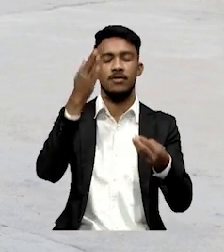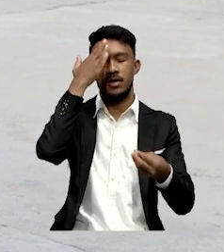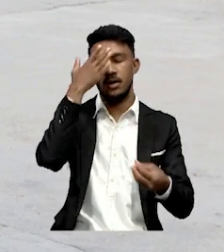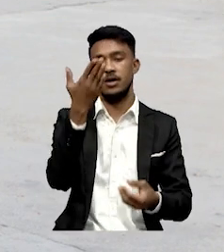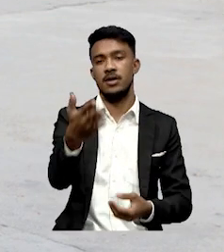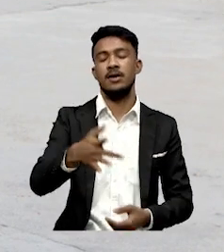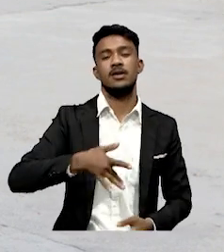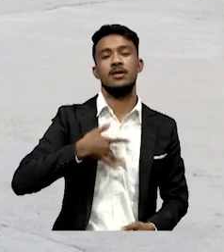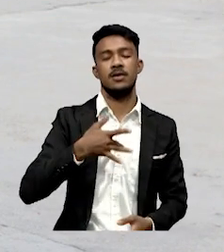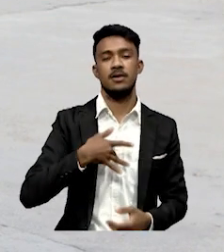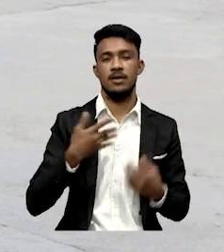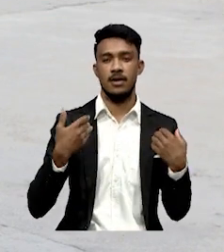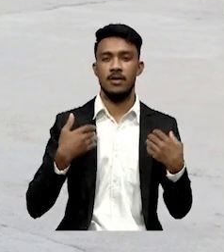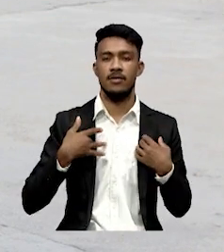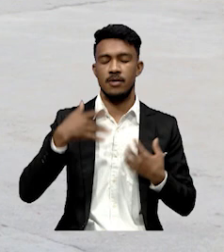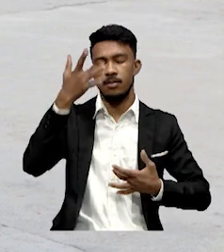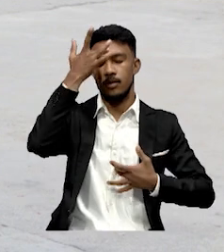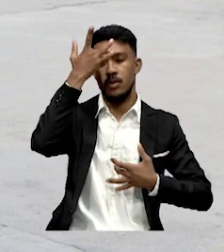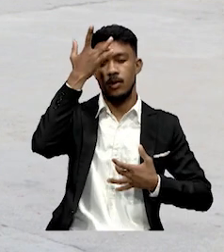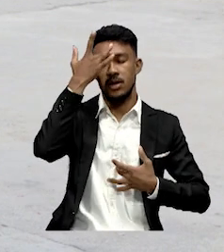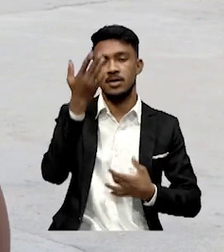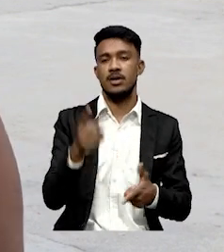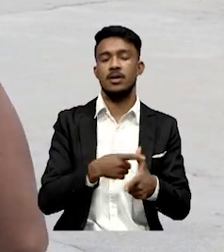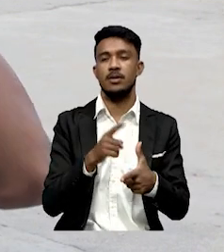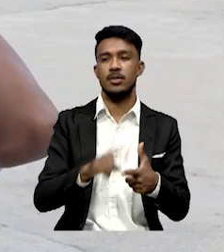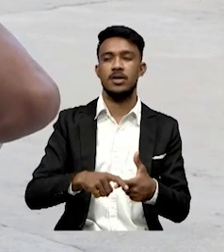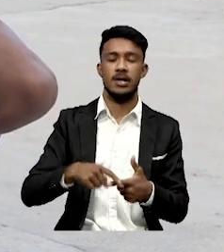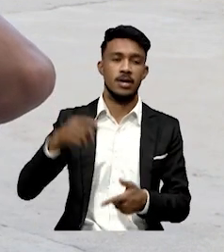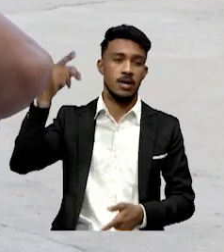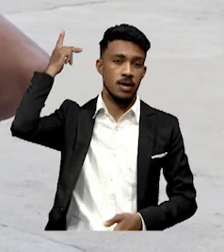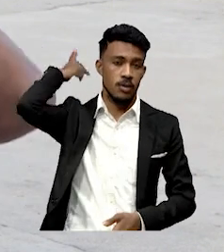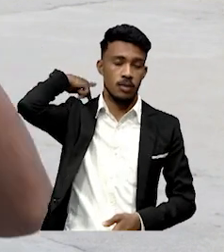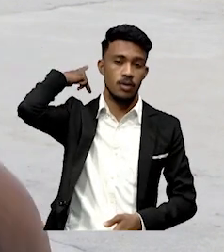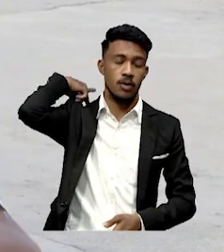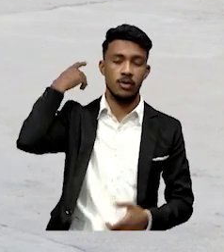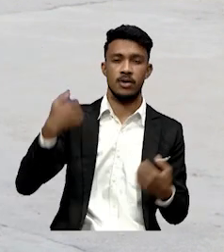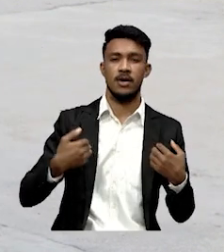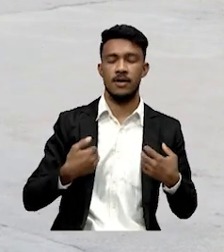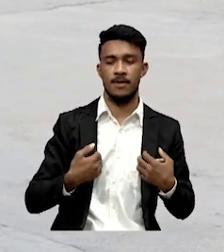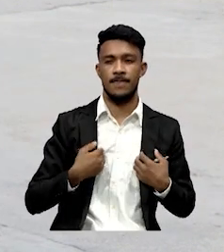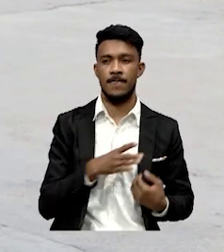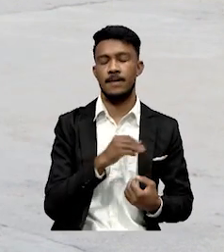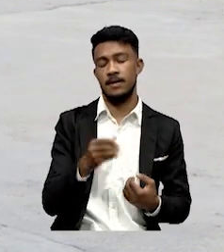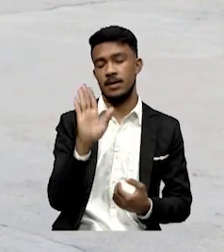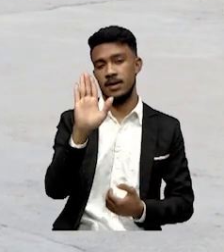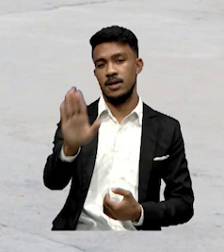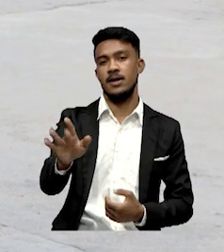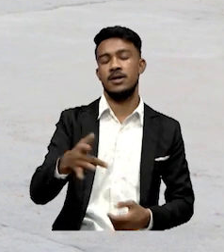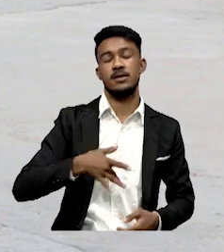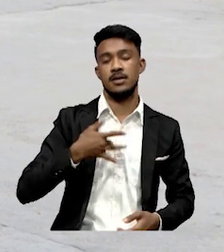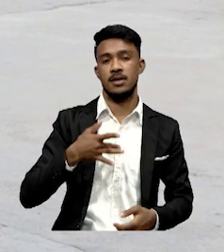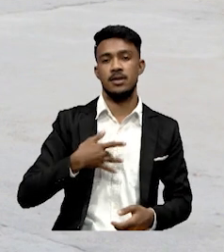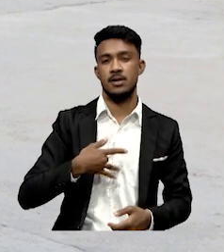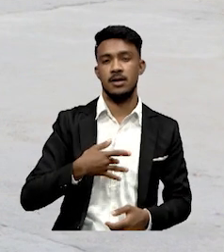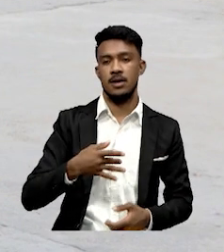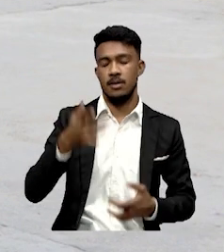ia moras tau ia nia kotu klarang irane ninian maka nia sente moras tambane maka